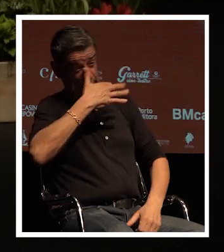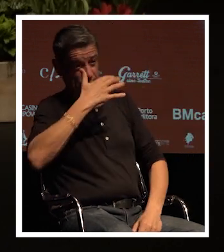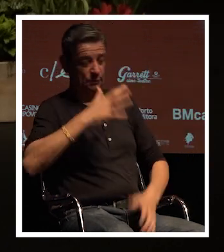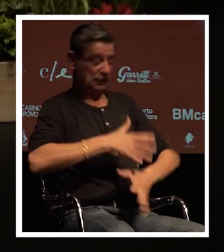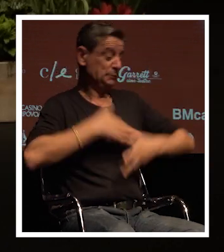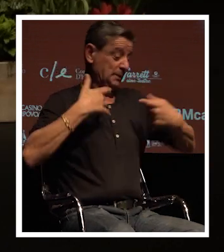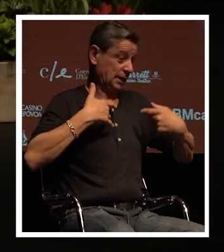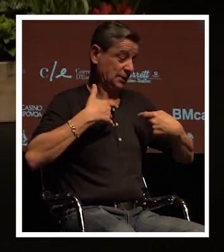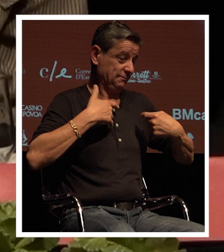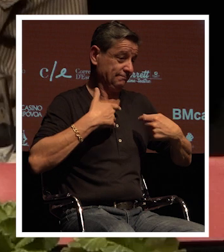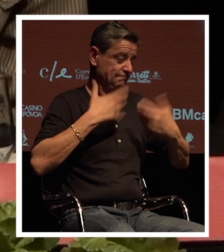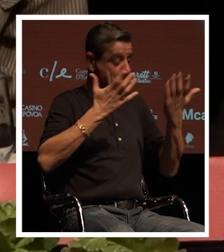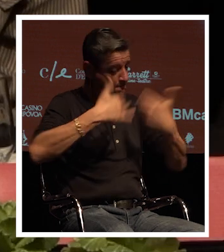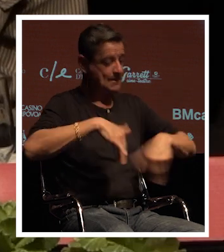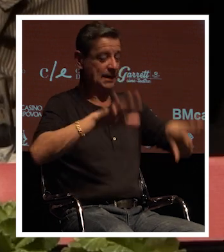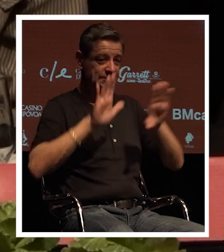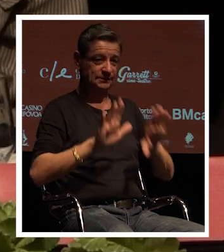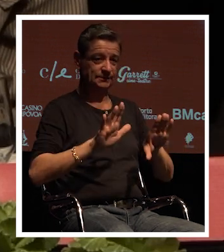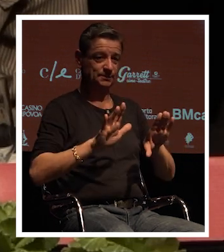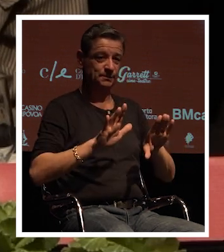bem pagãos mas h